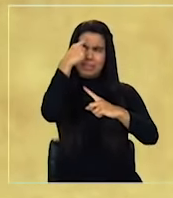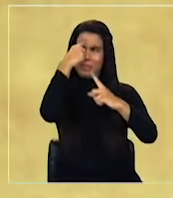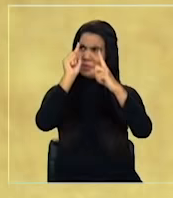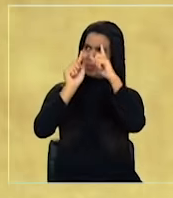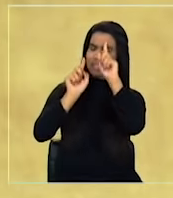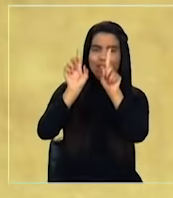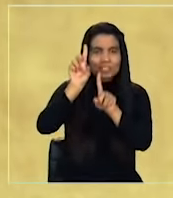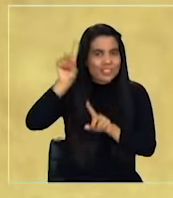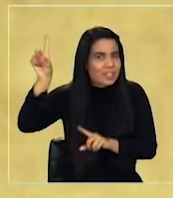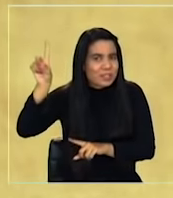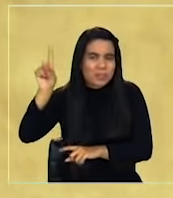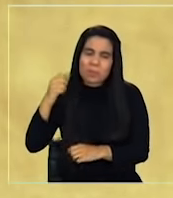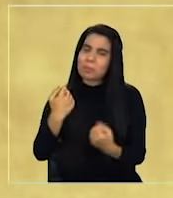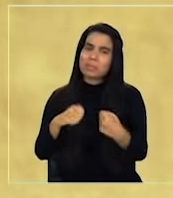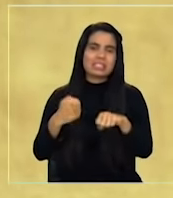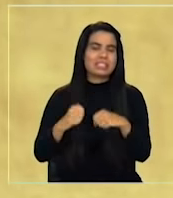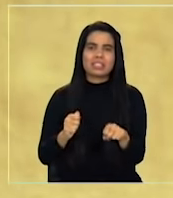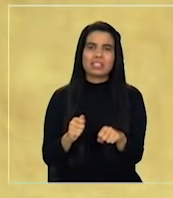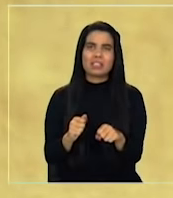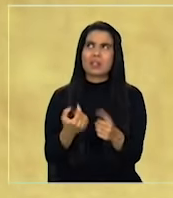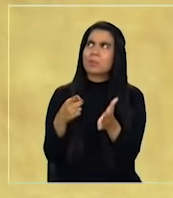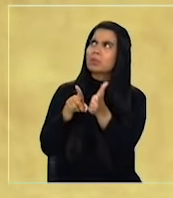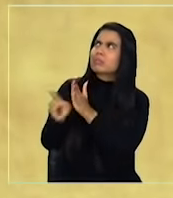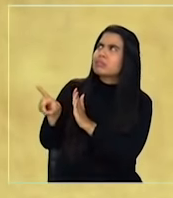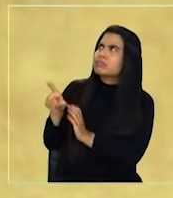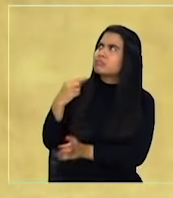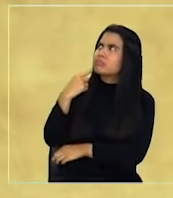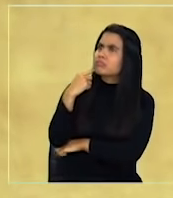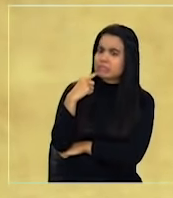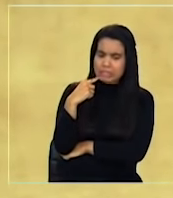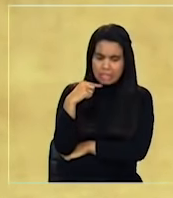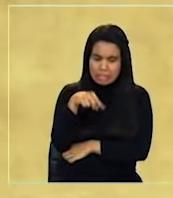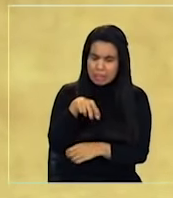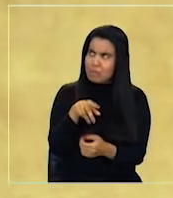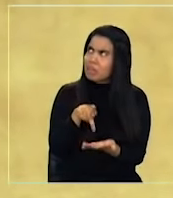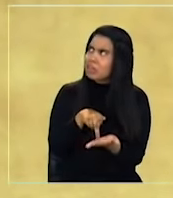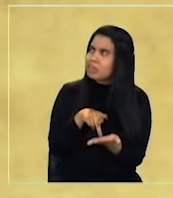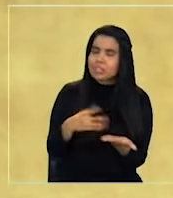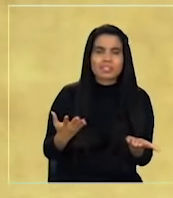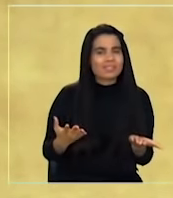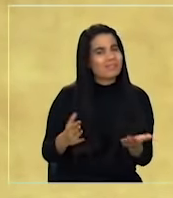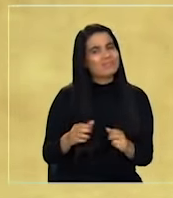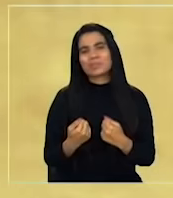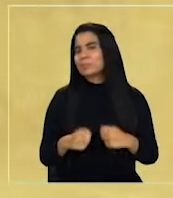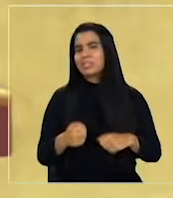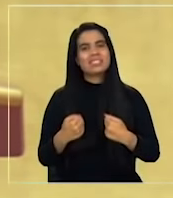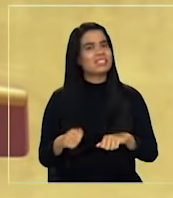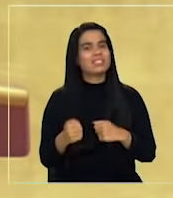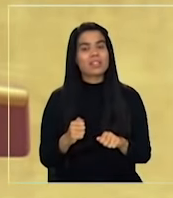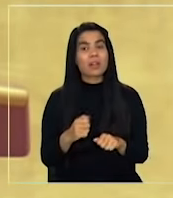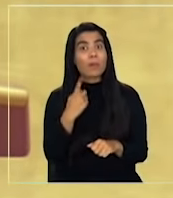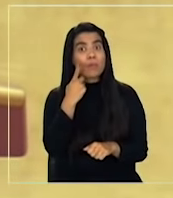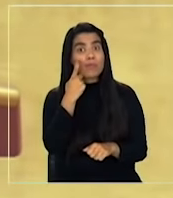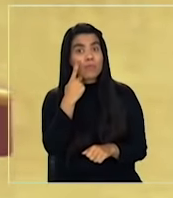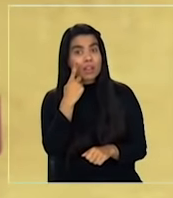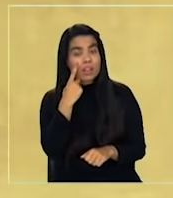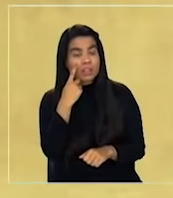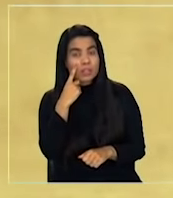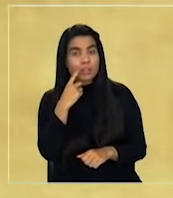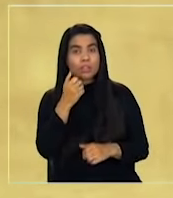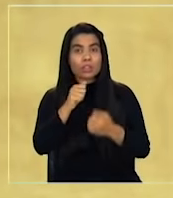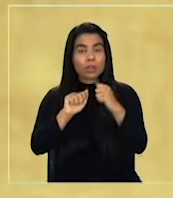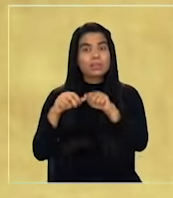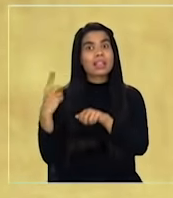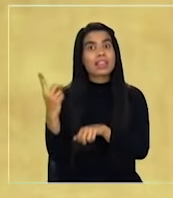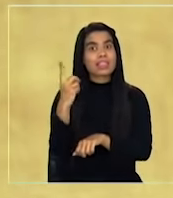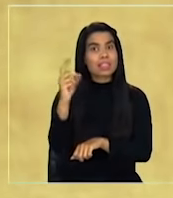você não precisa falar, será? Não. Olha só o que o salmista Davi falou a este respeito